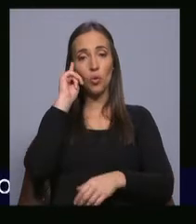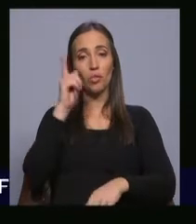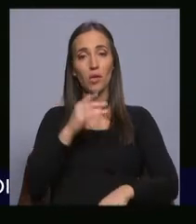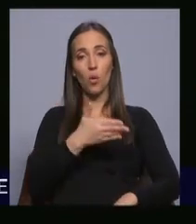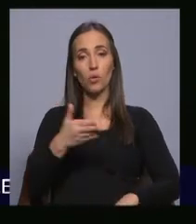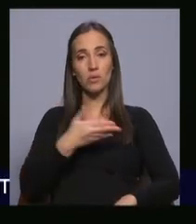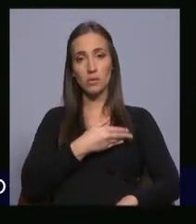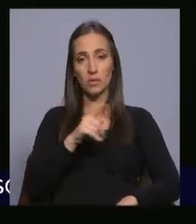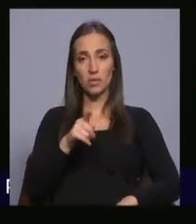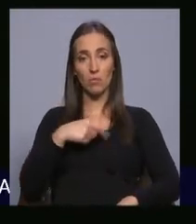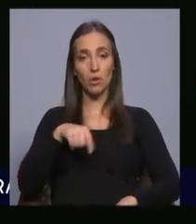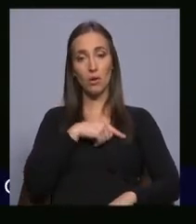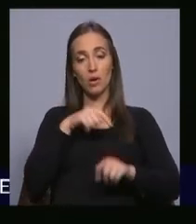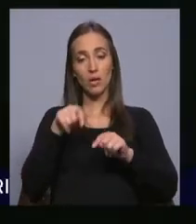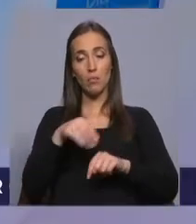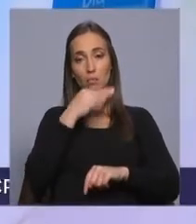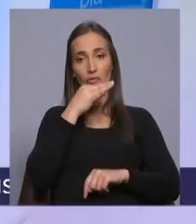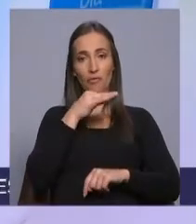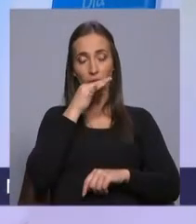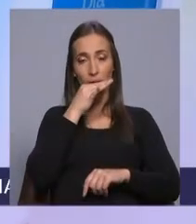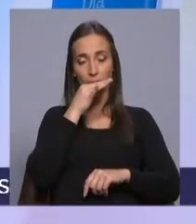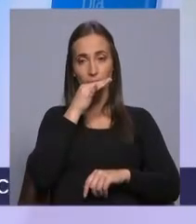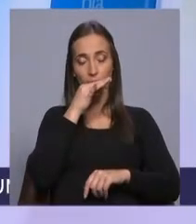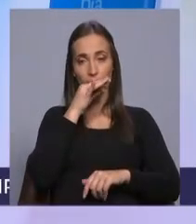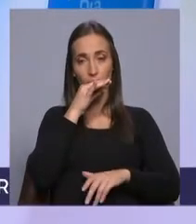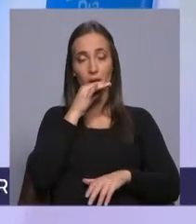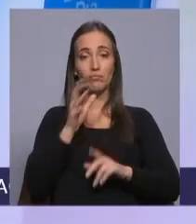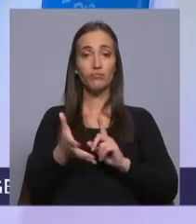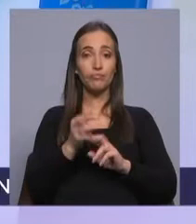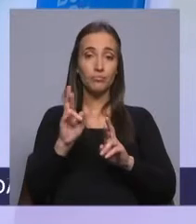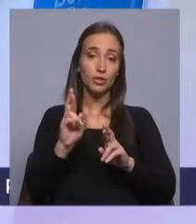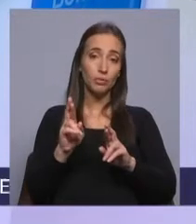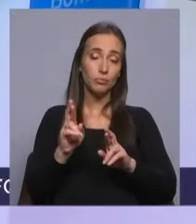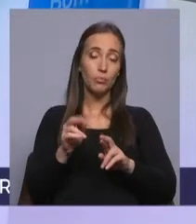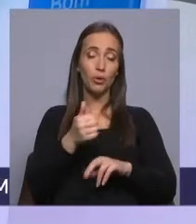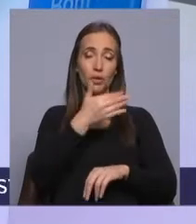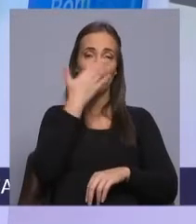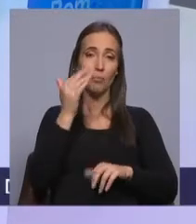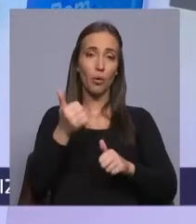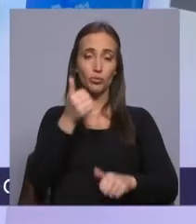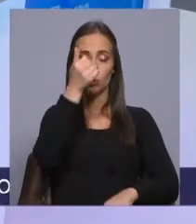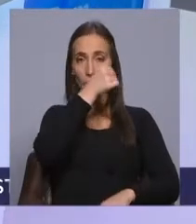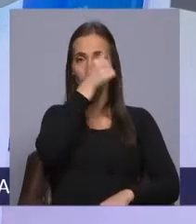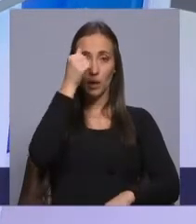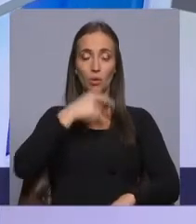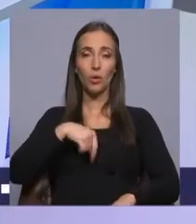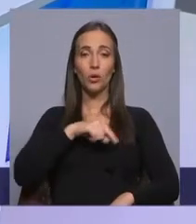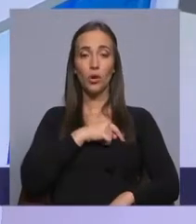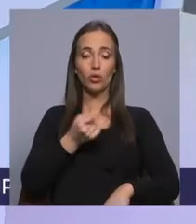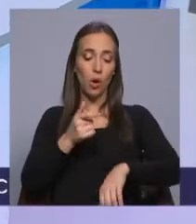dezembro. E cá estaremos para falar desse regresso e desse êxito, esperemos assim. Miguel, bom dia, bom domingo. Bom dia. Estamos a aproximar-nos da hora